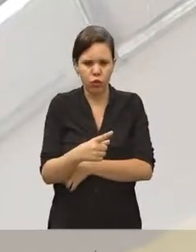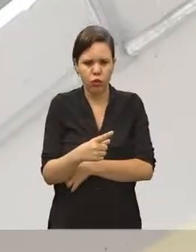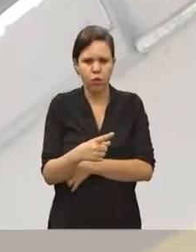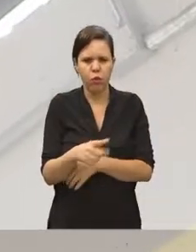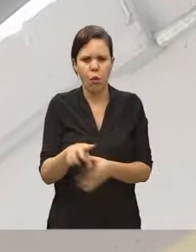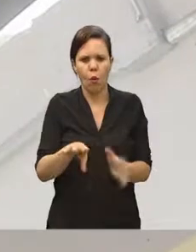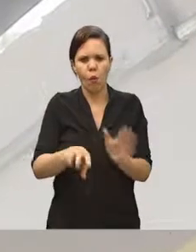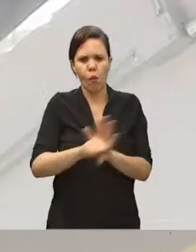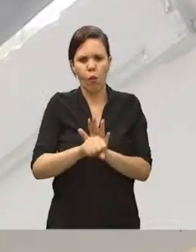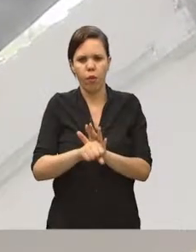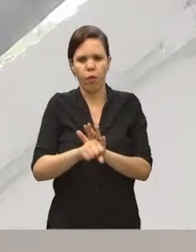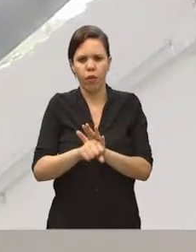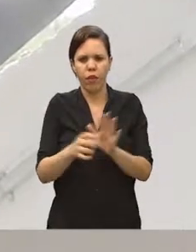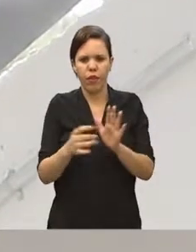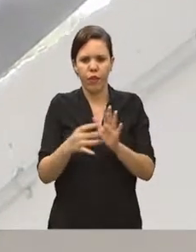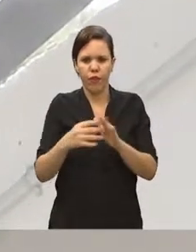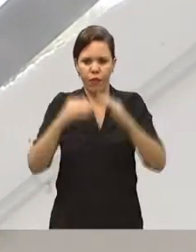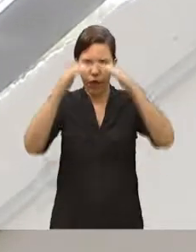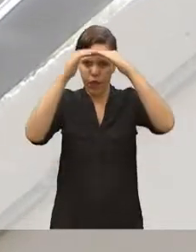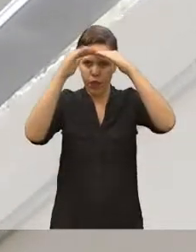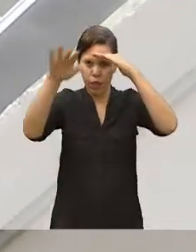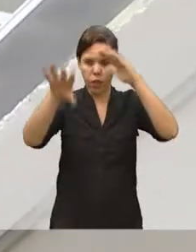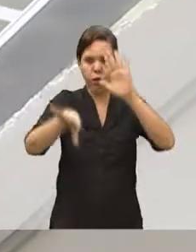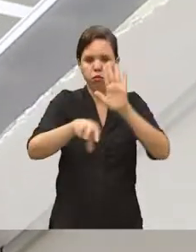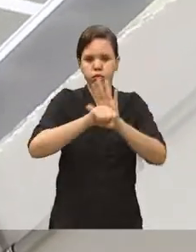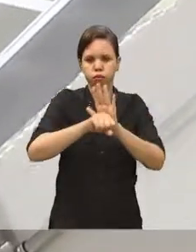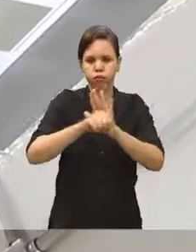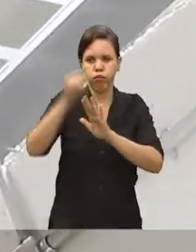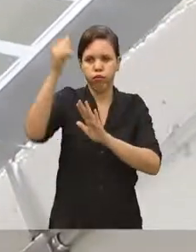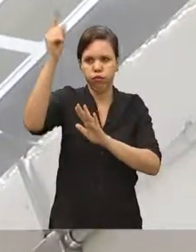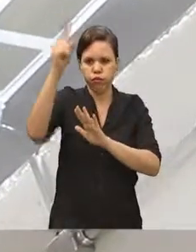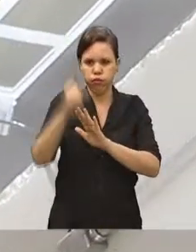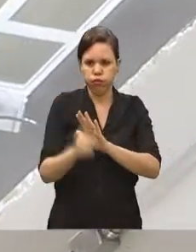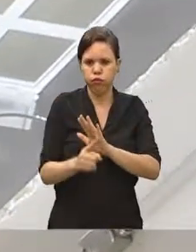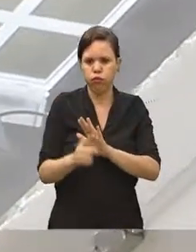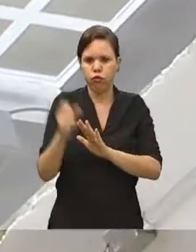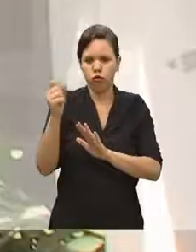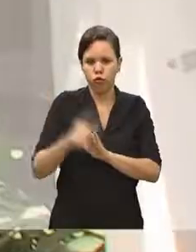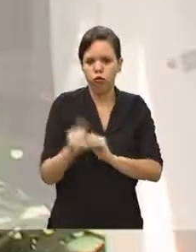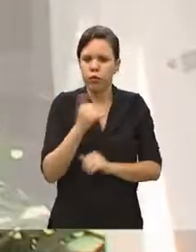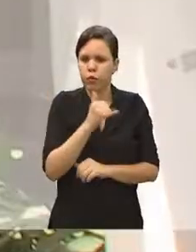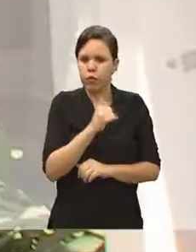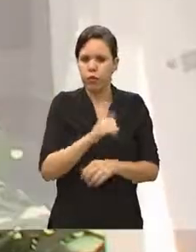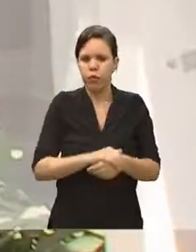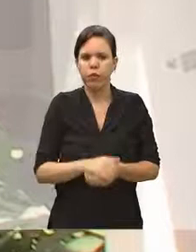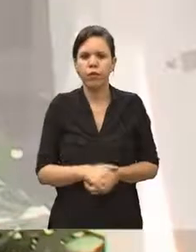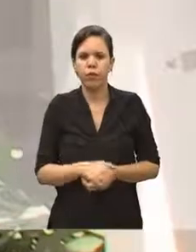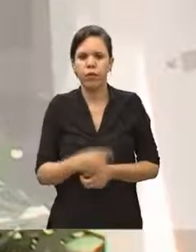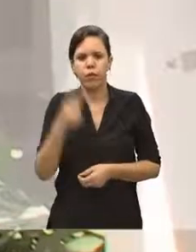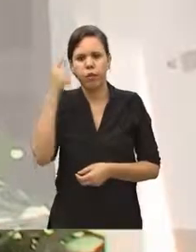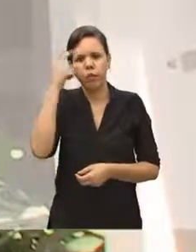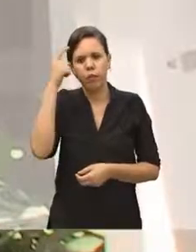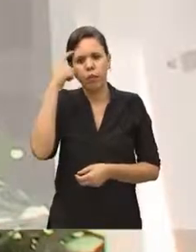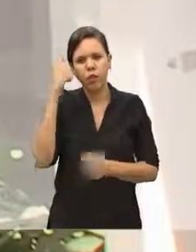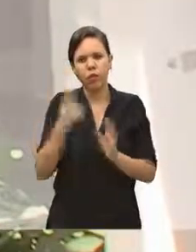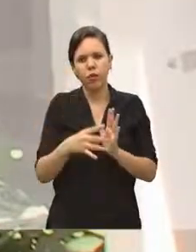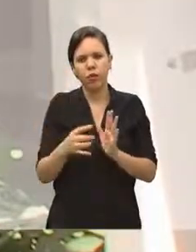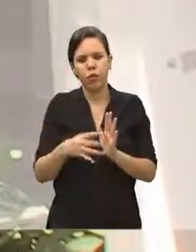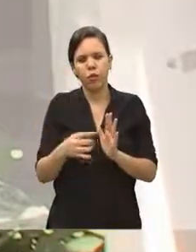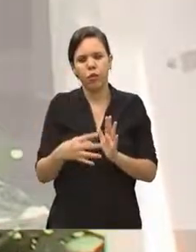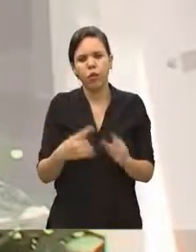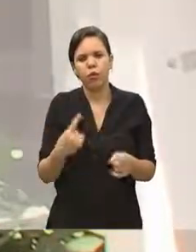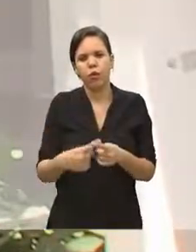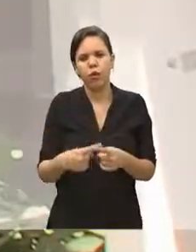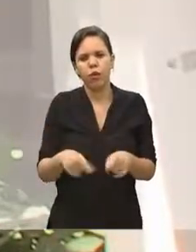teto que absorvem a radiação solar e produzem energia elétrica. E a gente pensou no vidro porque além